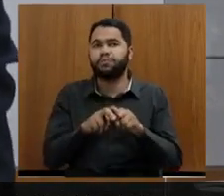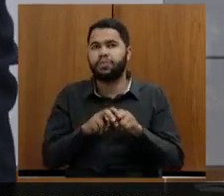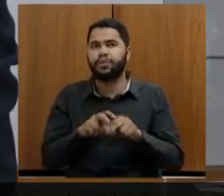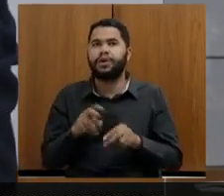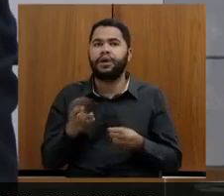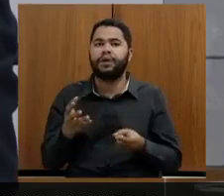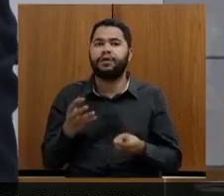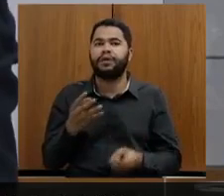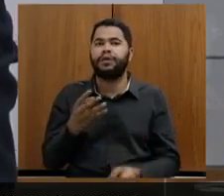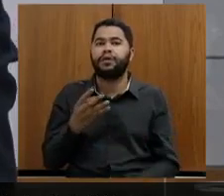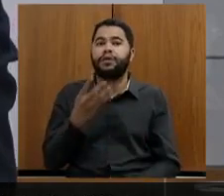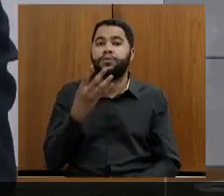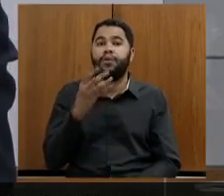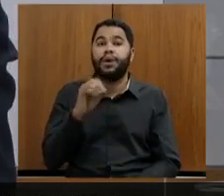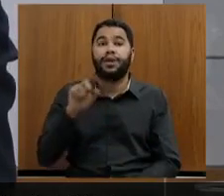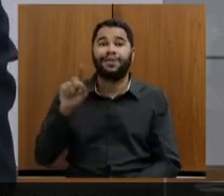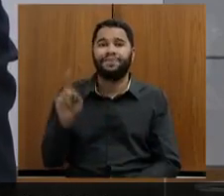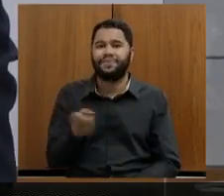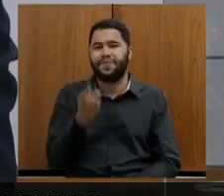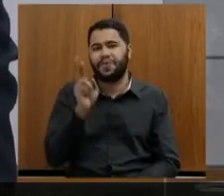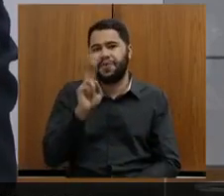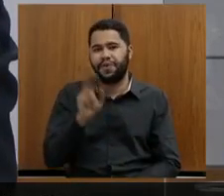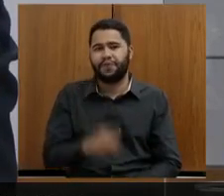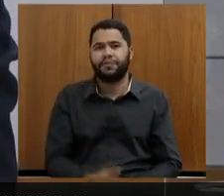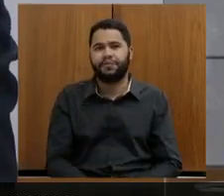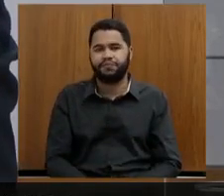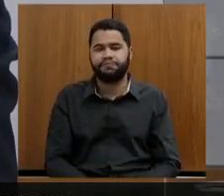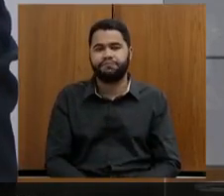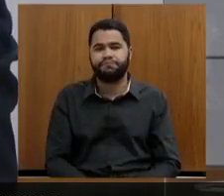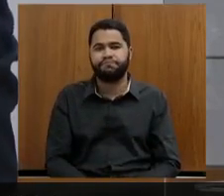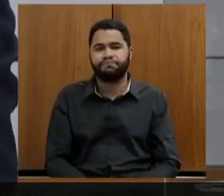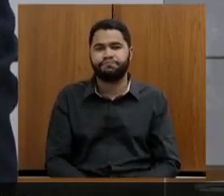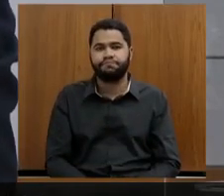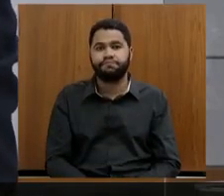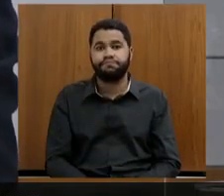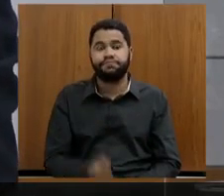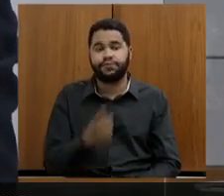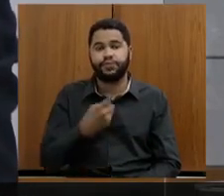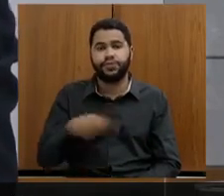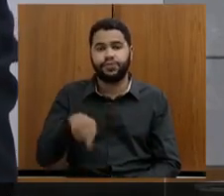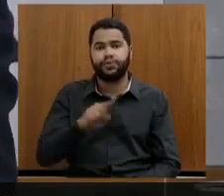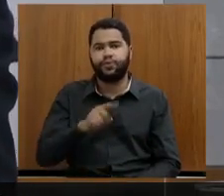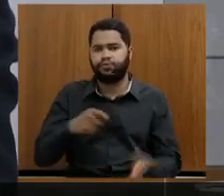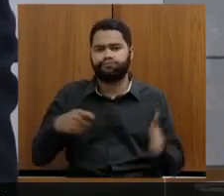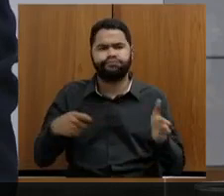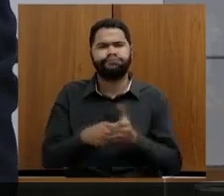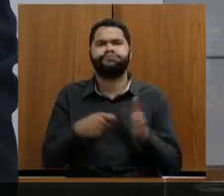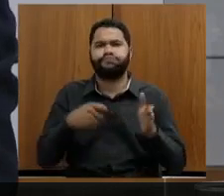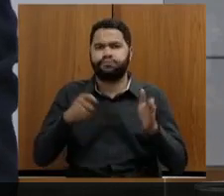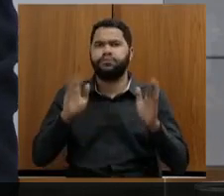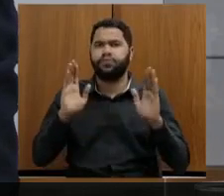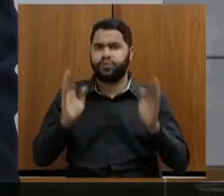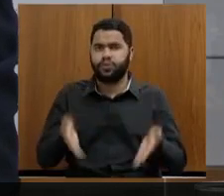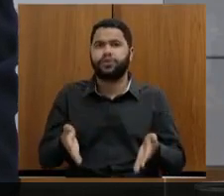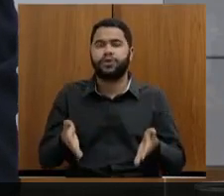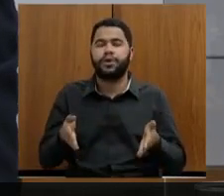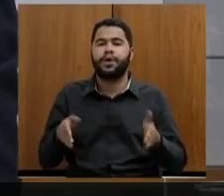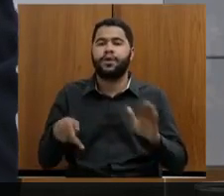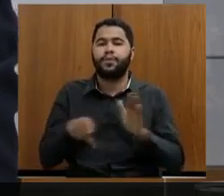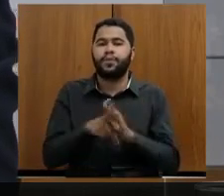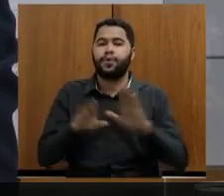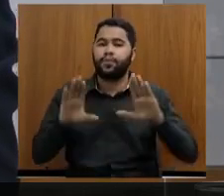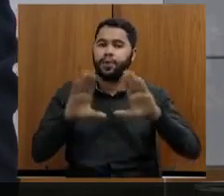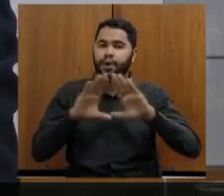cada um desses negócio quatro dentro r$ 1000 então é algo que a gente já denunciou a comissão de segurança da Assembleia